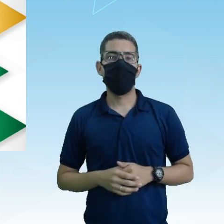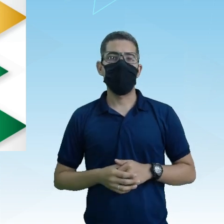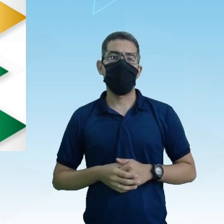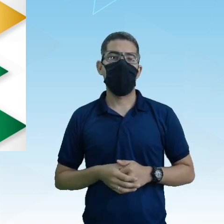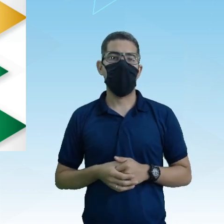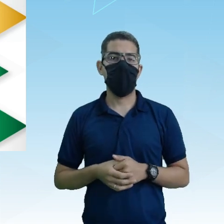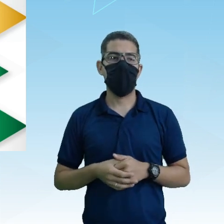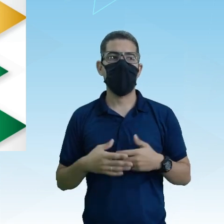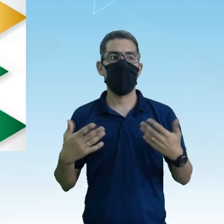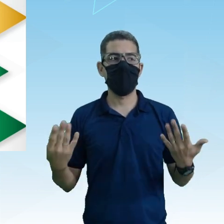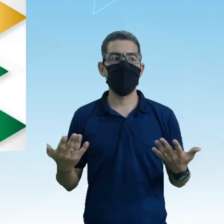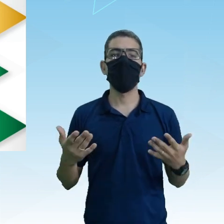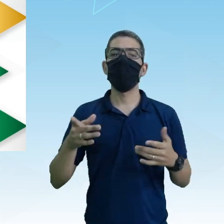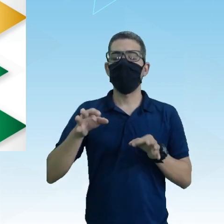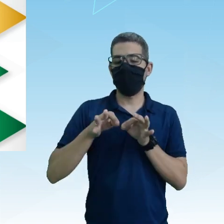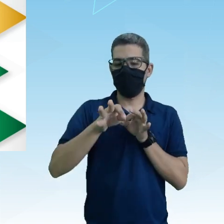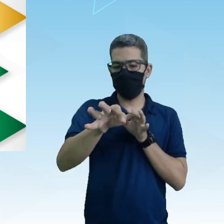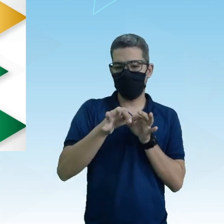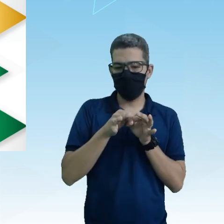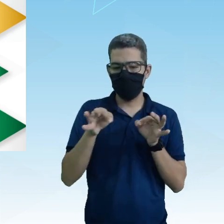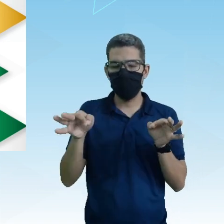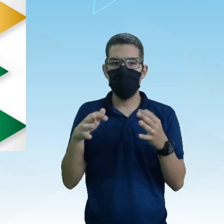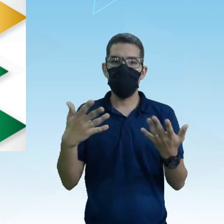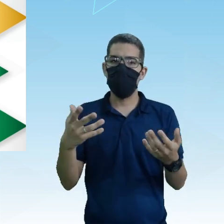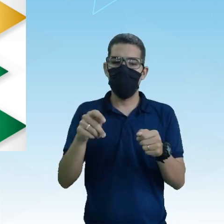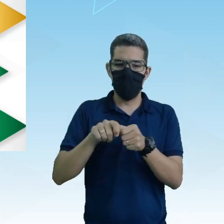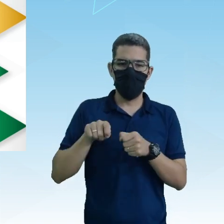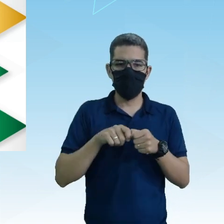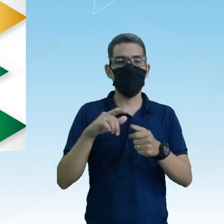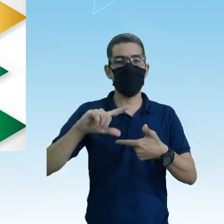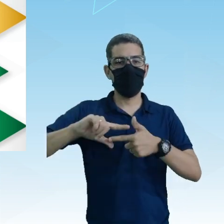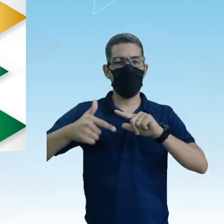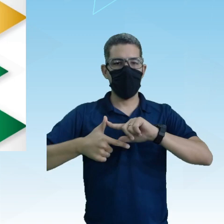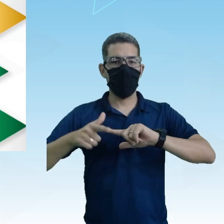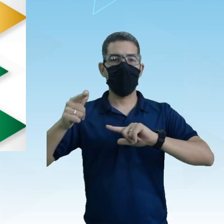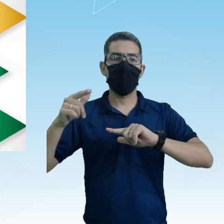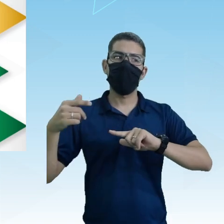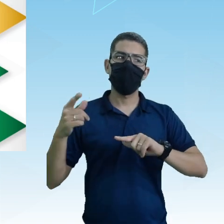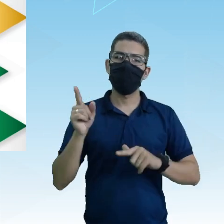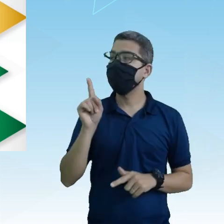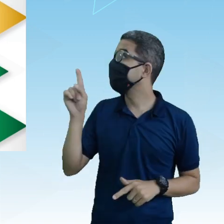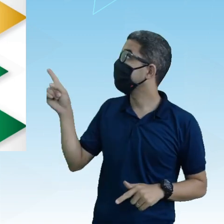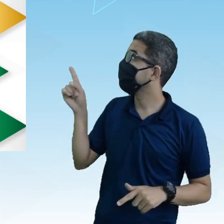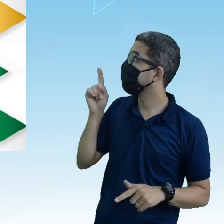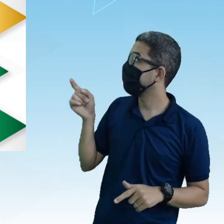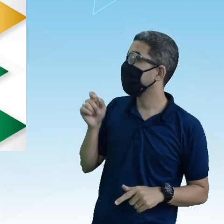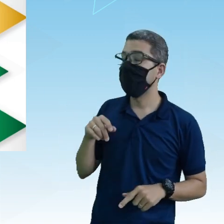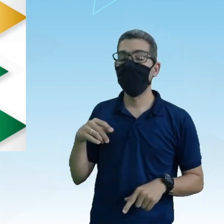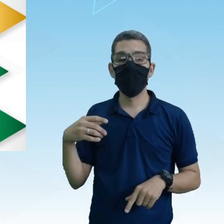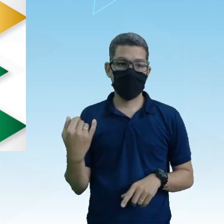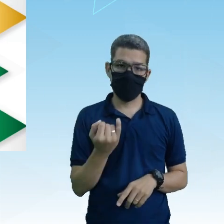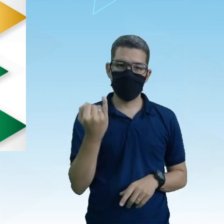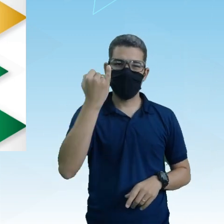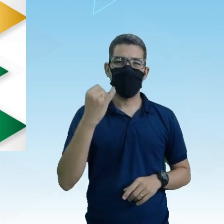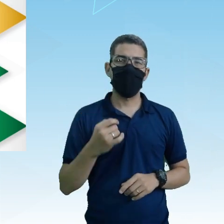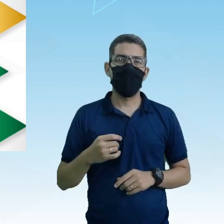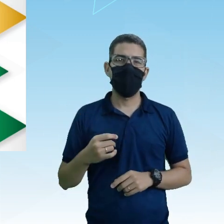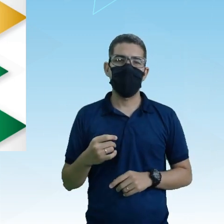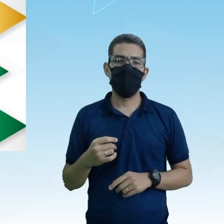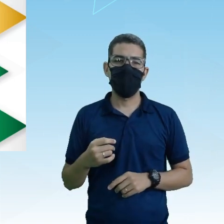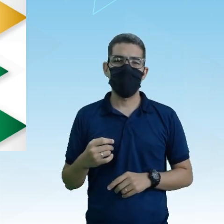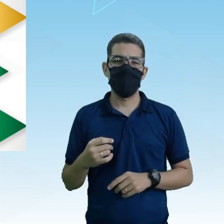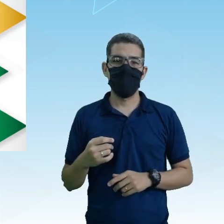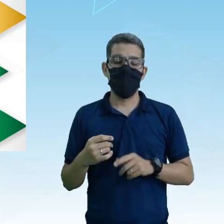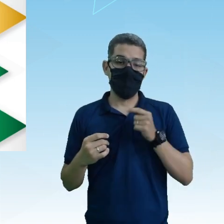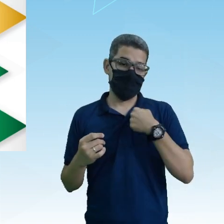para medida ou para construções geométricas, eles são essenciais, porque na nossa vida nós utilizamos. Preste atenção,